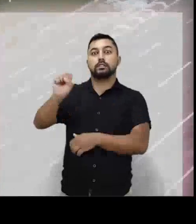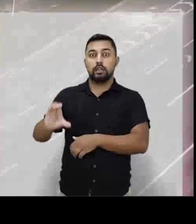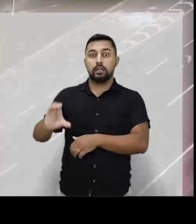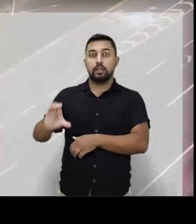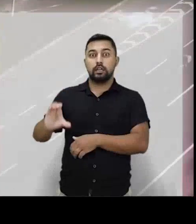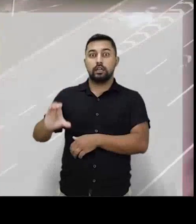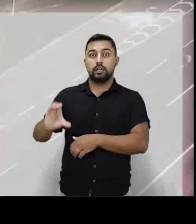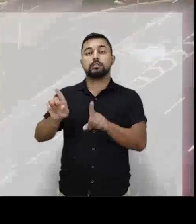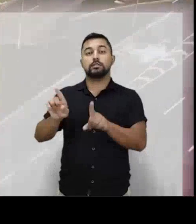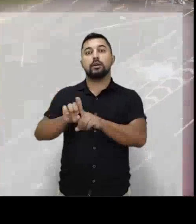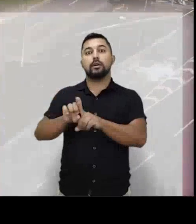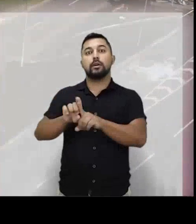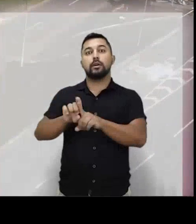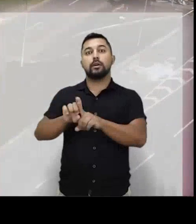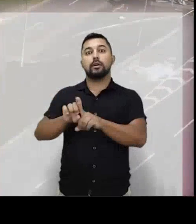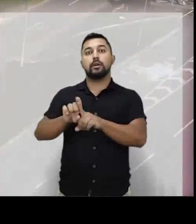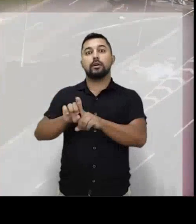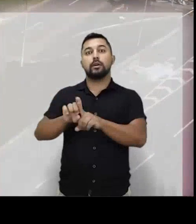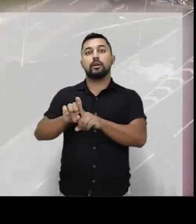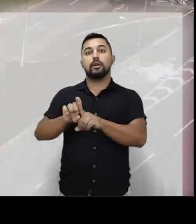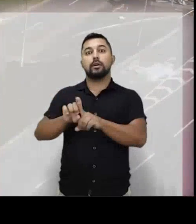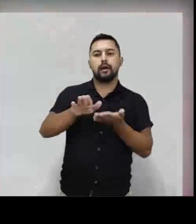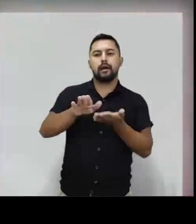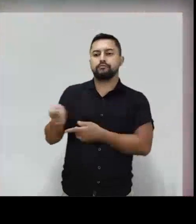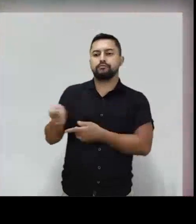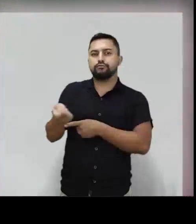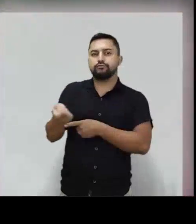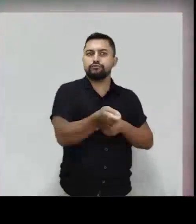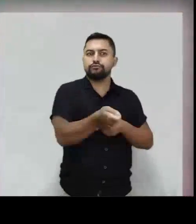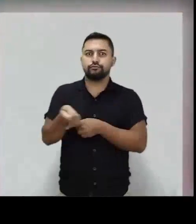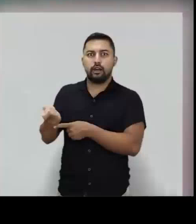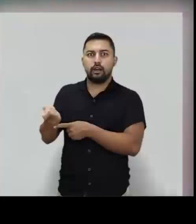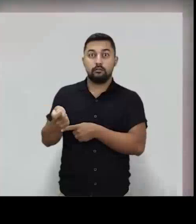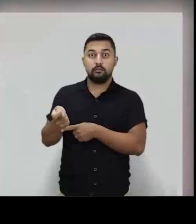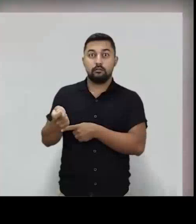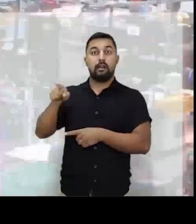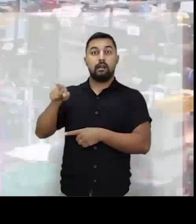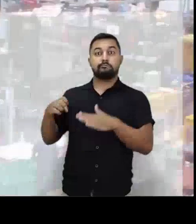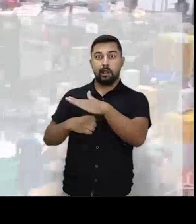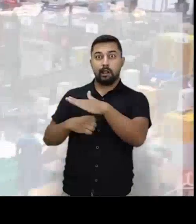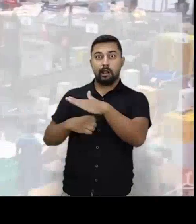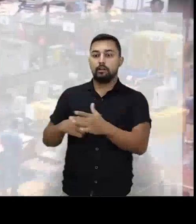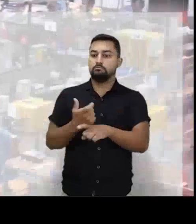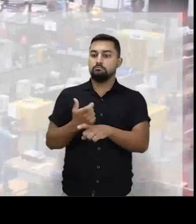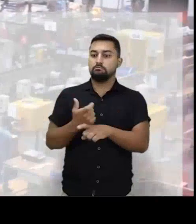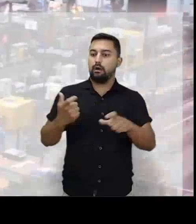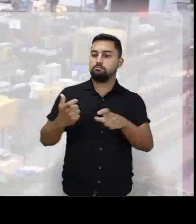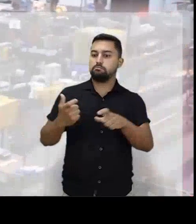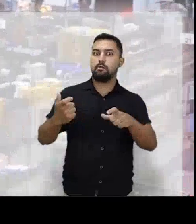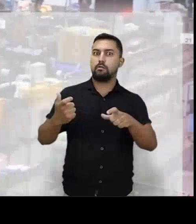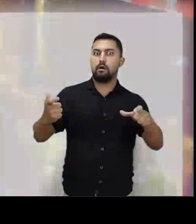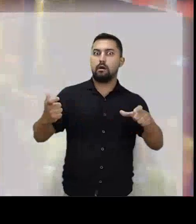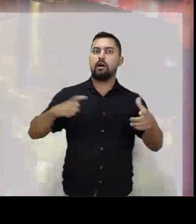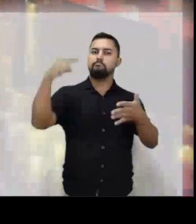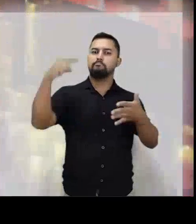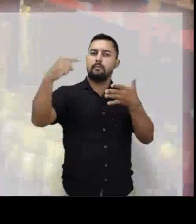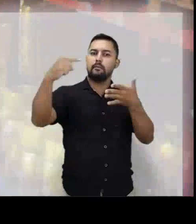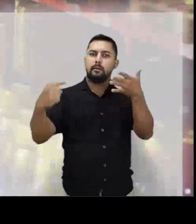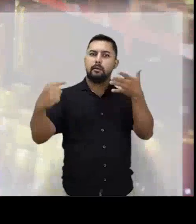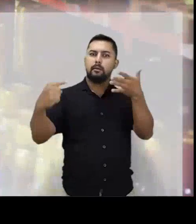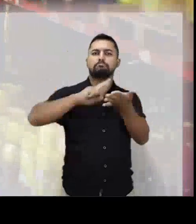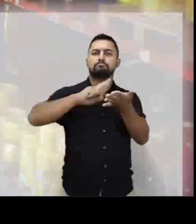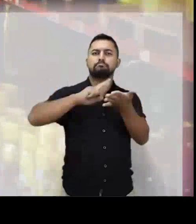Santa Catarina e do sul do Brasil. Produzindo inicialmente mangueiras para jardim, a Plasbon evoluiu e ampliou sua